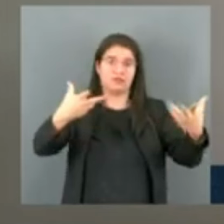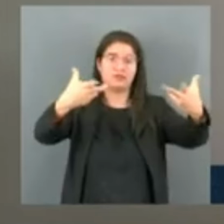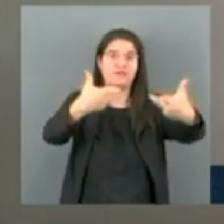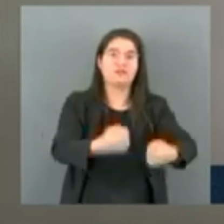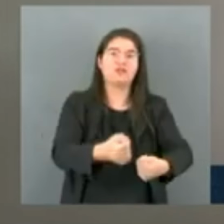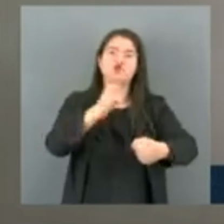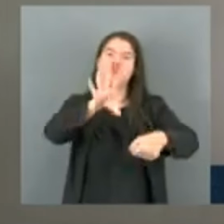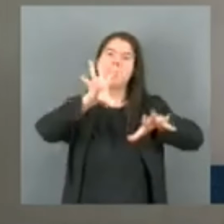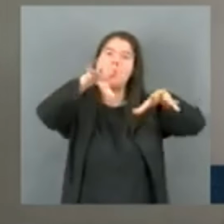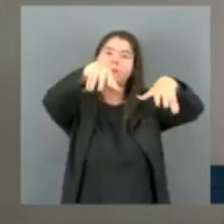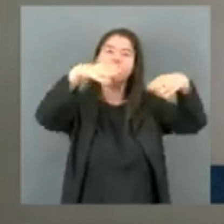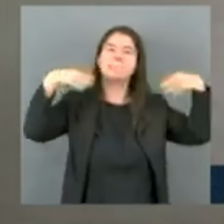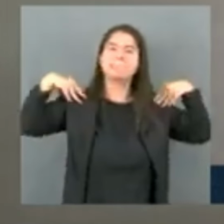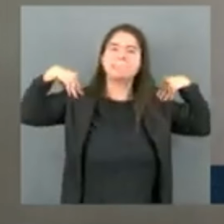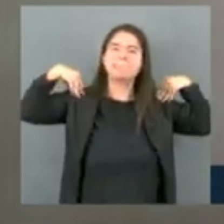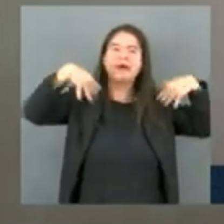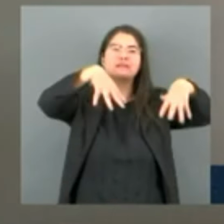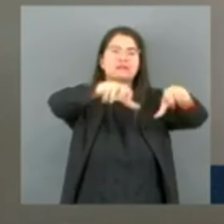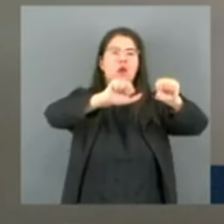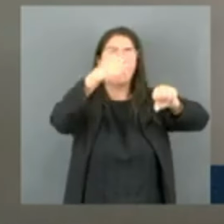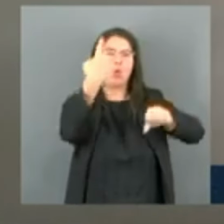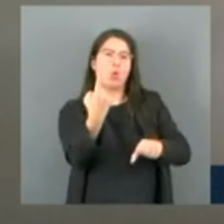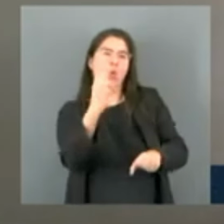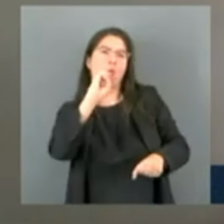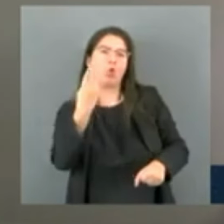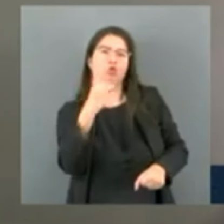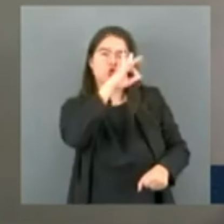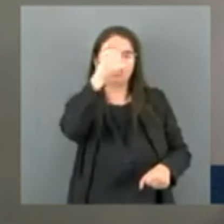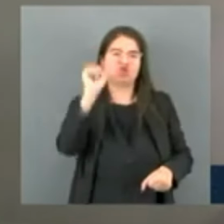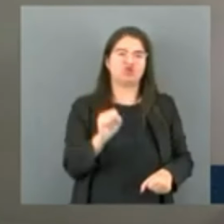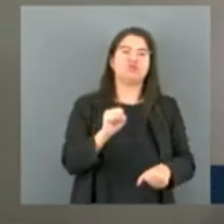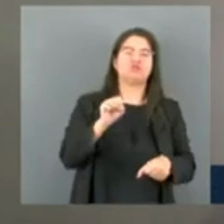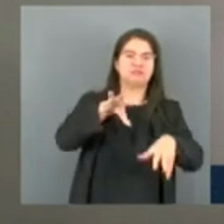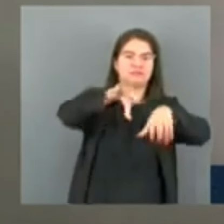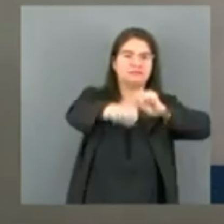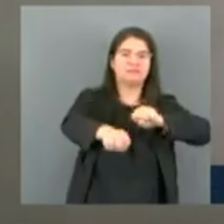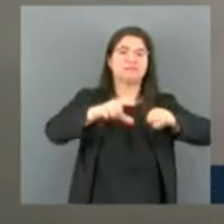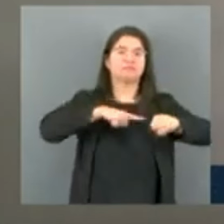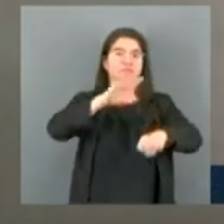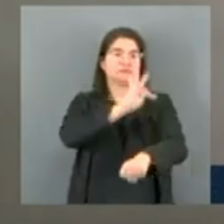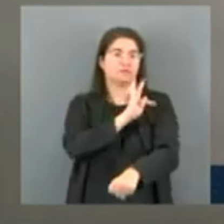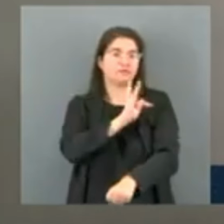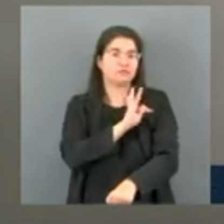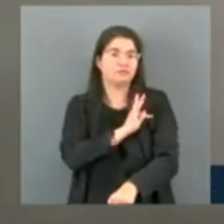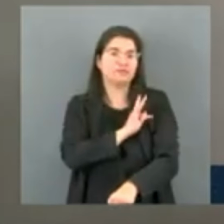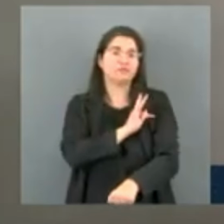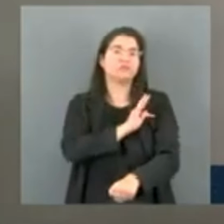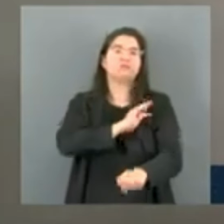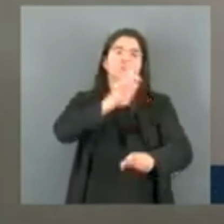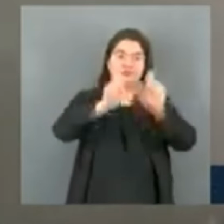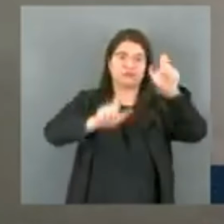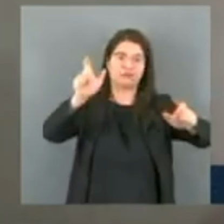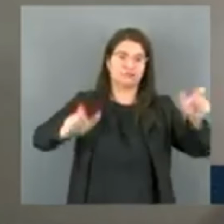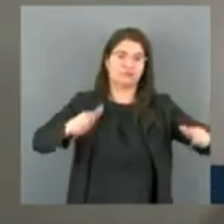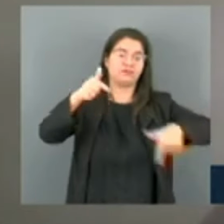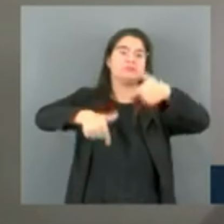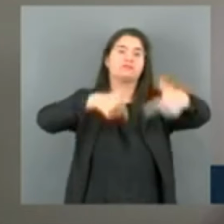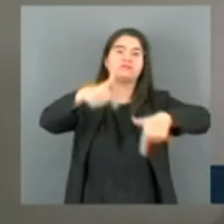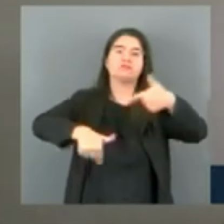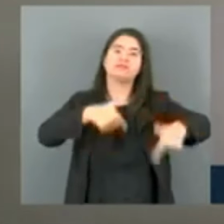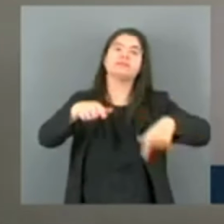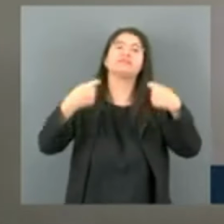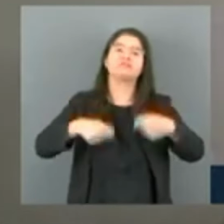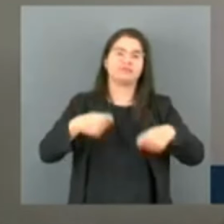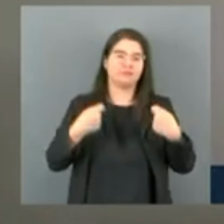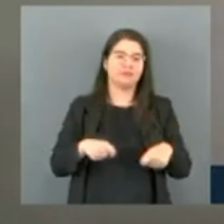de massagem, 1 ou 2 dias de duração, e foram acumulando e agregando técnicas. Essas pessoas estão em atuação e também elas precisam ser